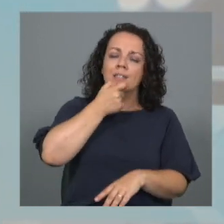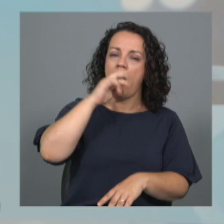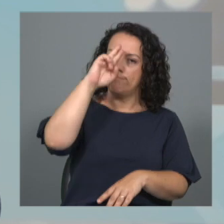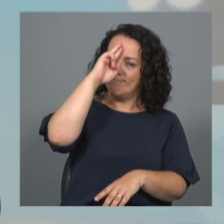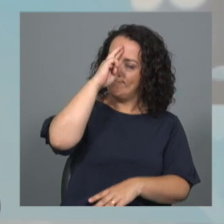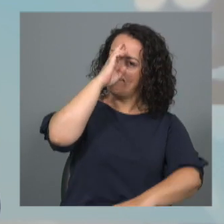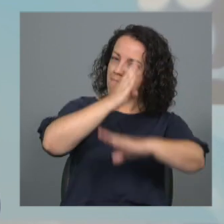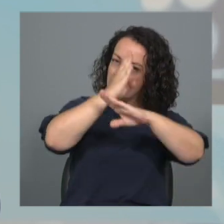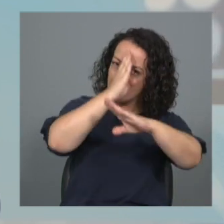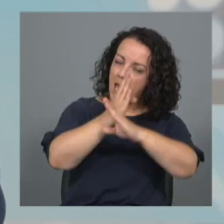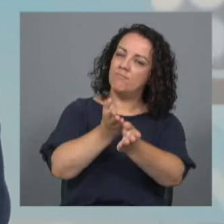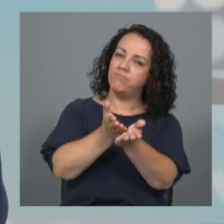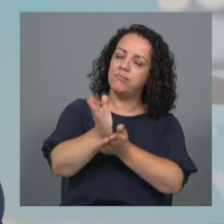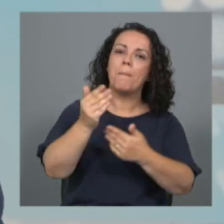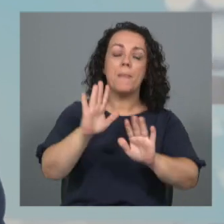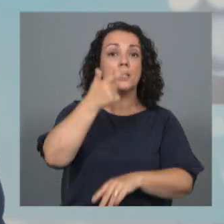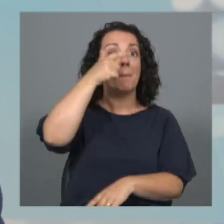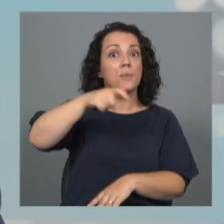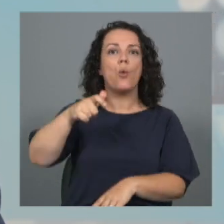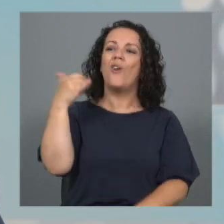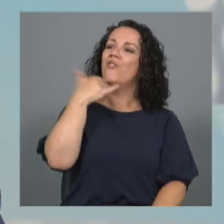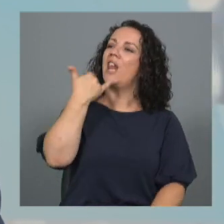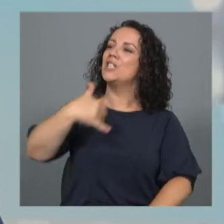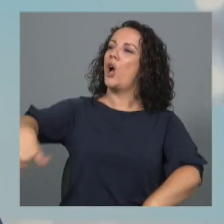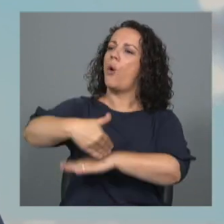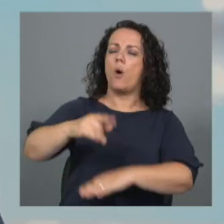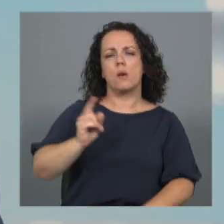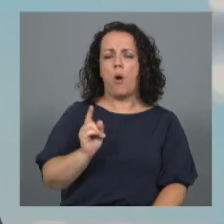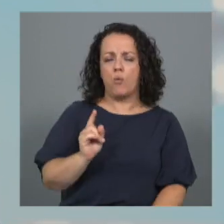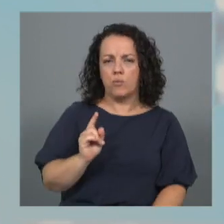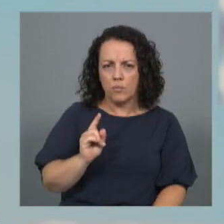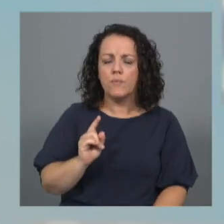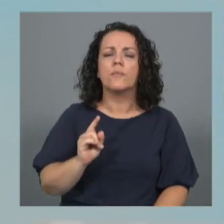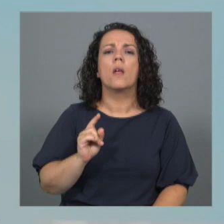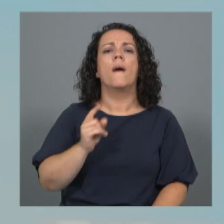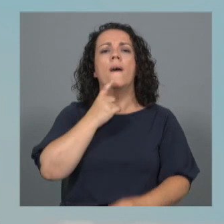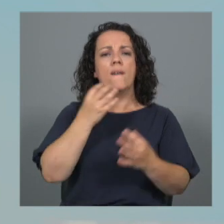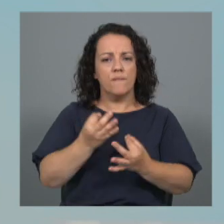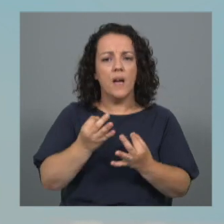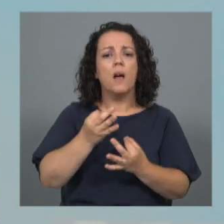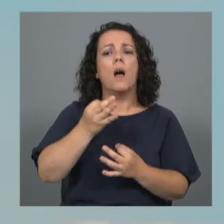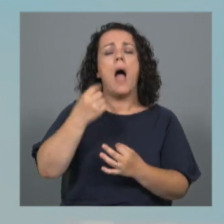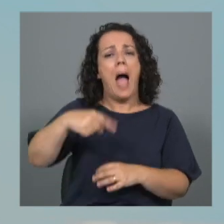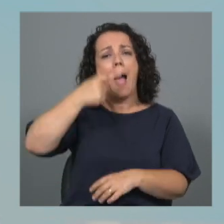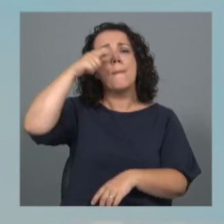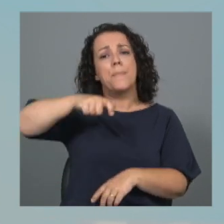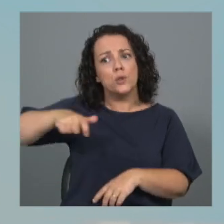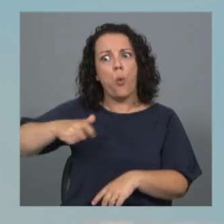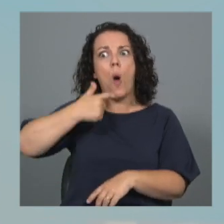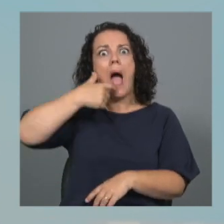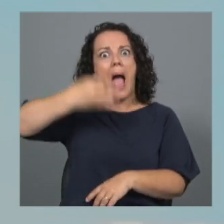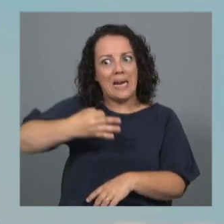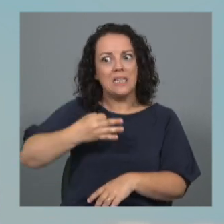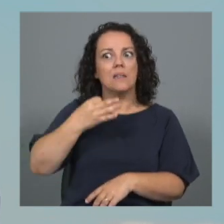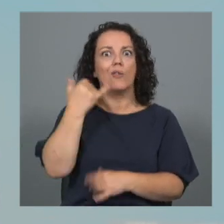ninguém feliz nesta condição. Vejo pessoas a encontrar esse e a voltar a acreditar que é possível ser feliz, ainda que seja